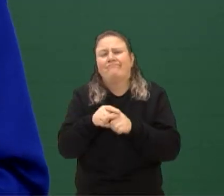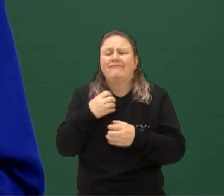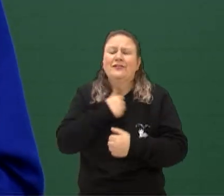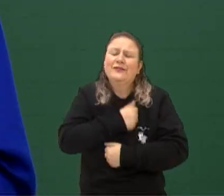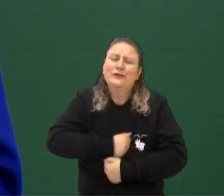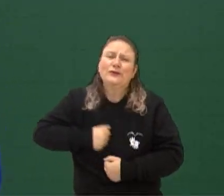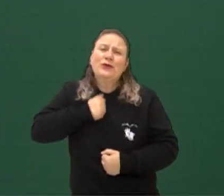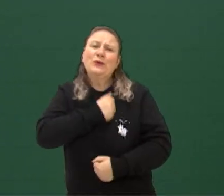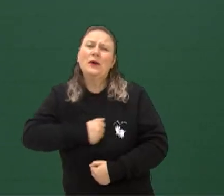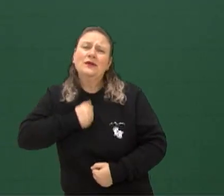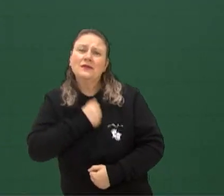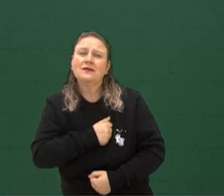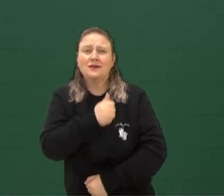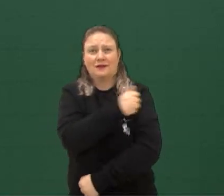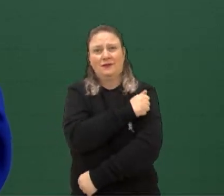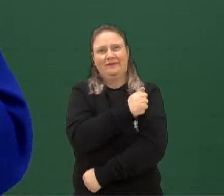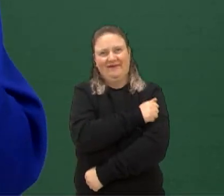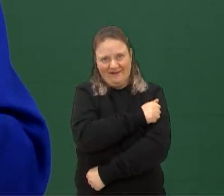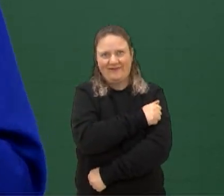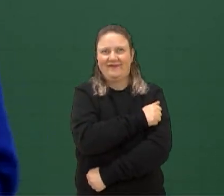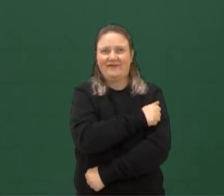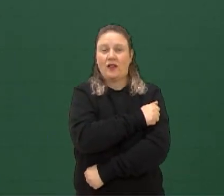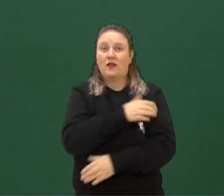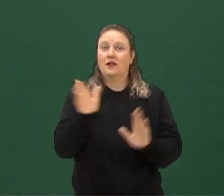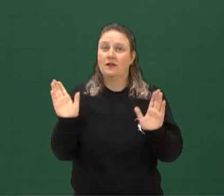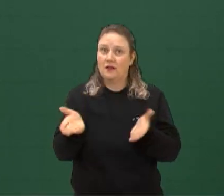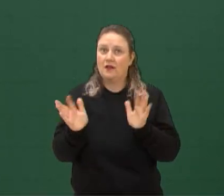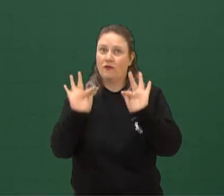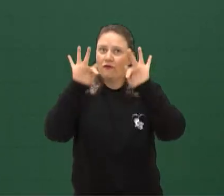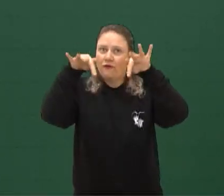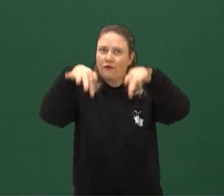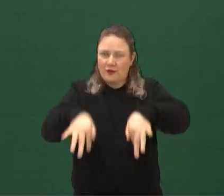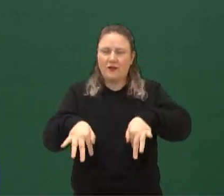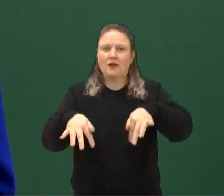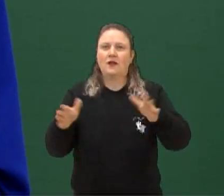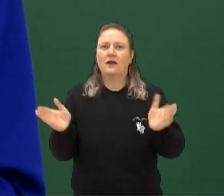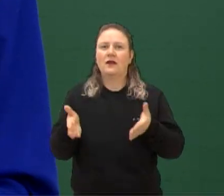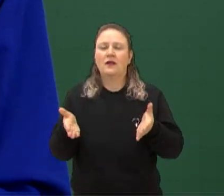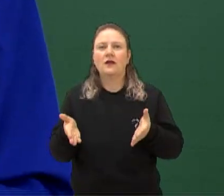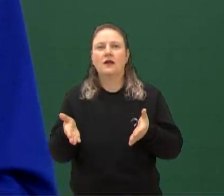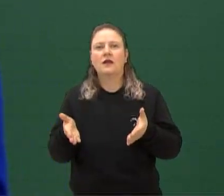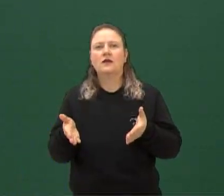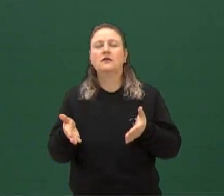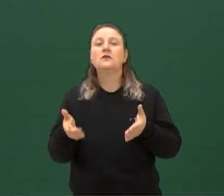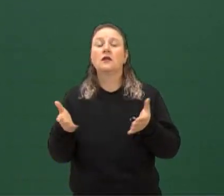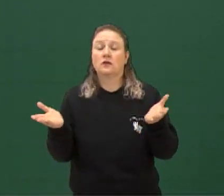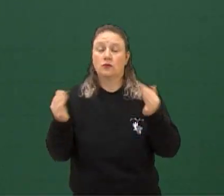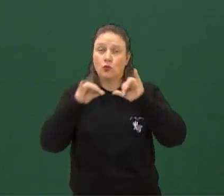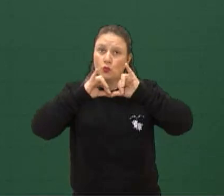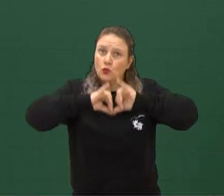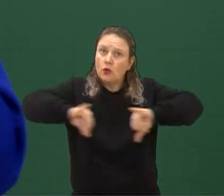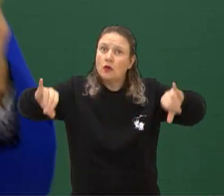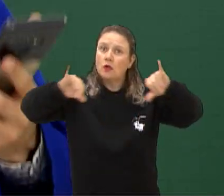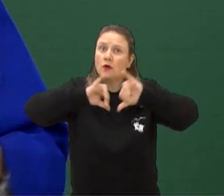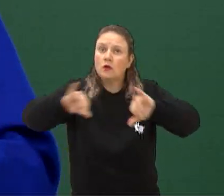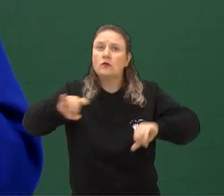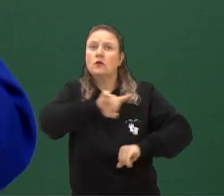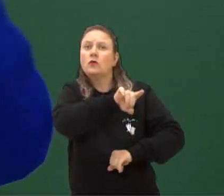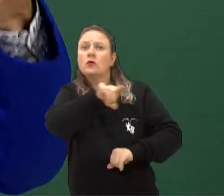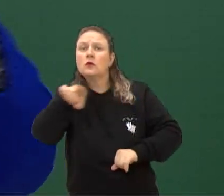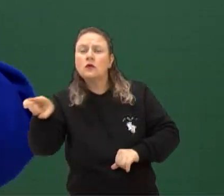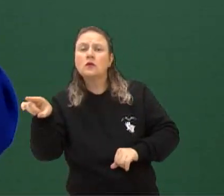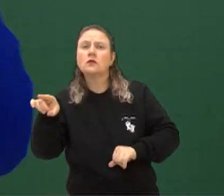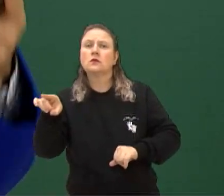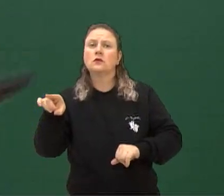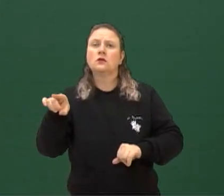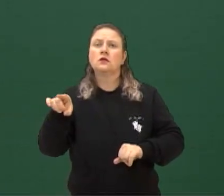dos meus alunos. Só quero, né, então, para a gente finalizar a nossa aula de hoje, pessoal, deixar um comunicado para vocês, né? Vocês que estão aí ao